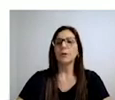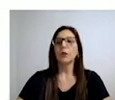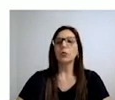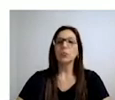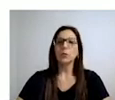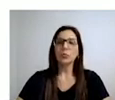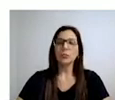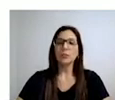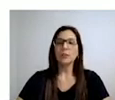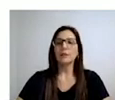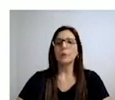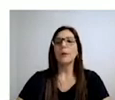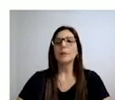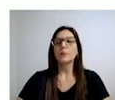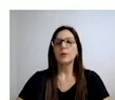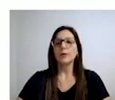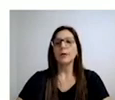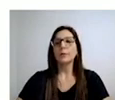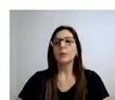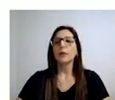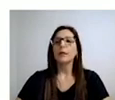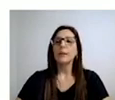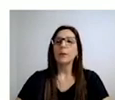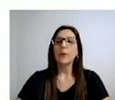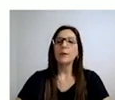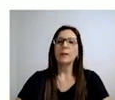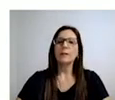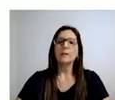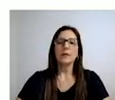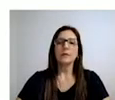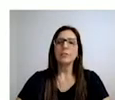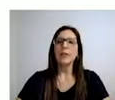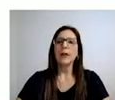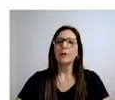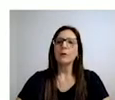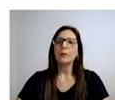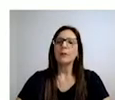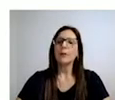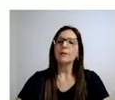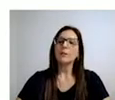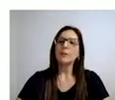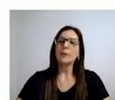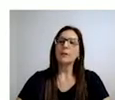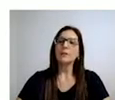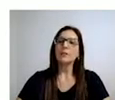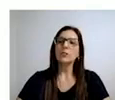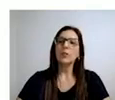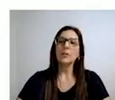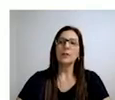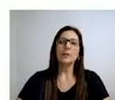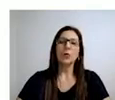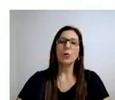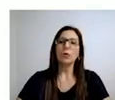Os musgos e as samambaias, por exemplo, dependem da existência de água para que seus gametas se desloquem e